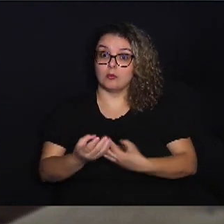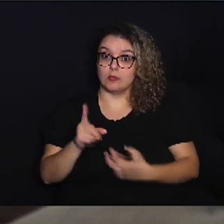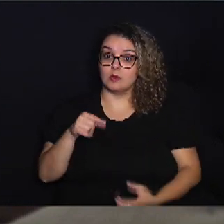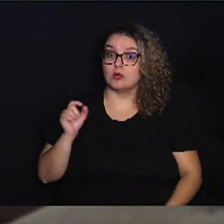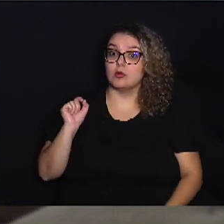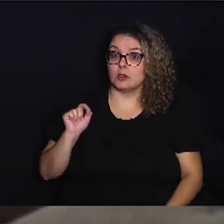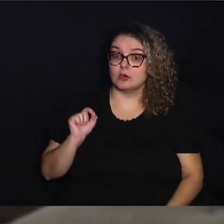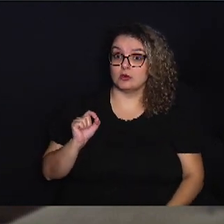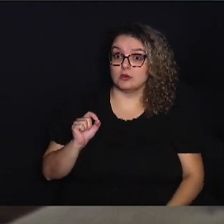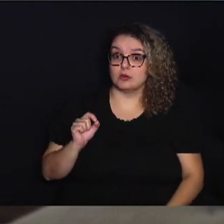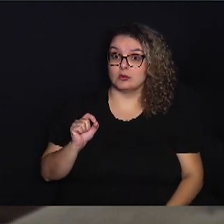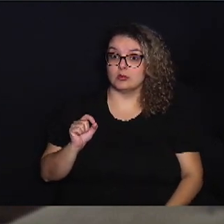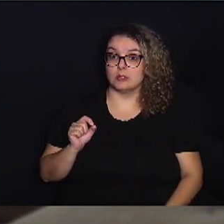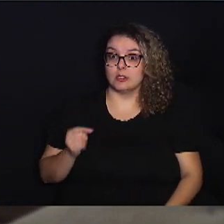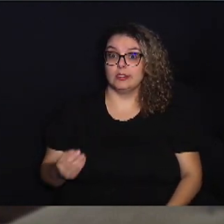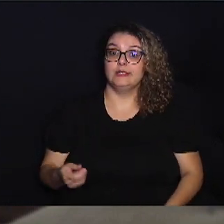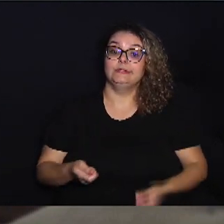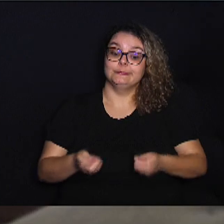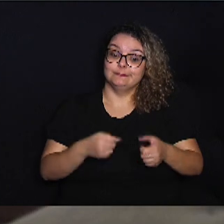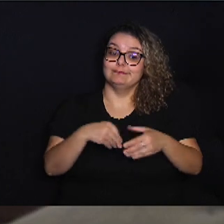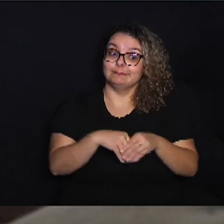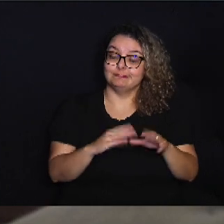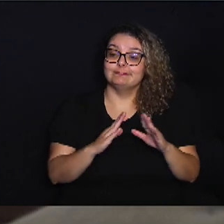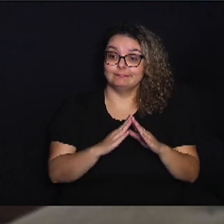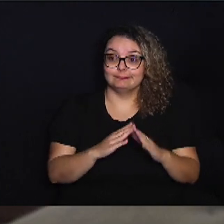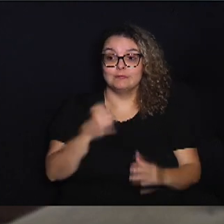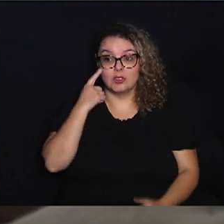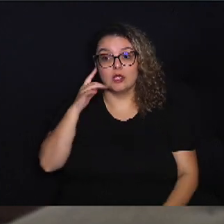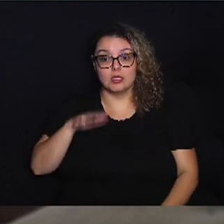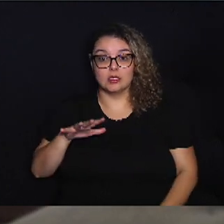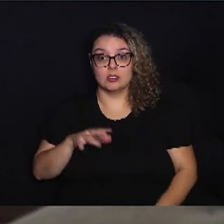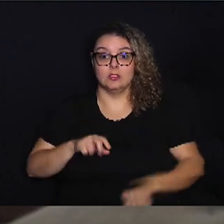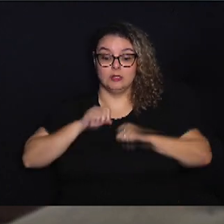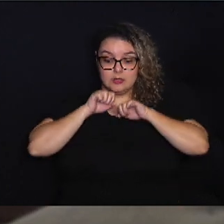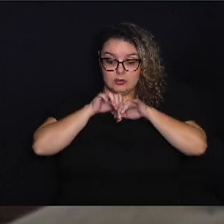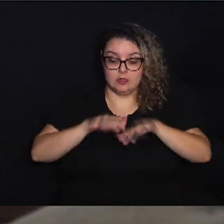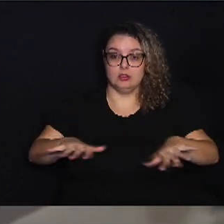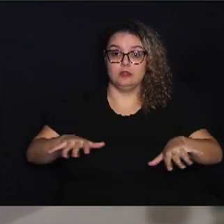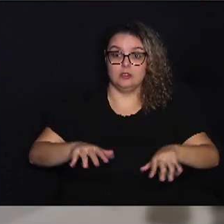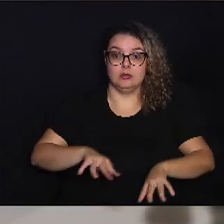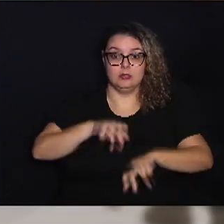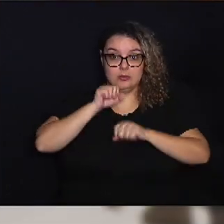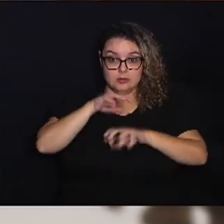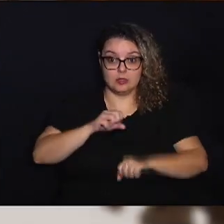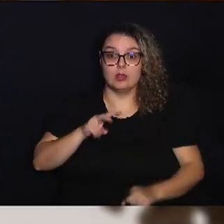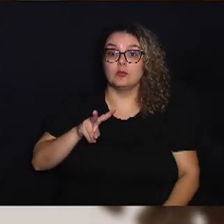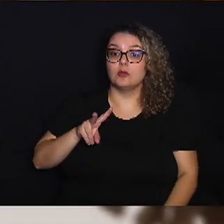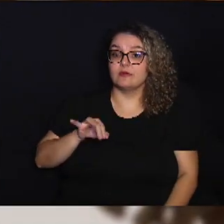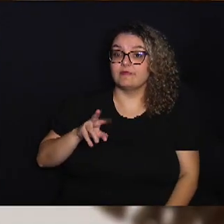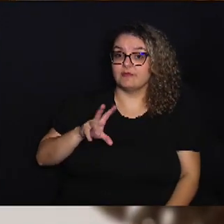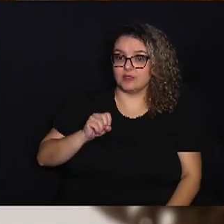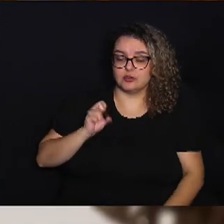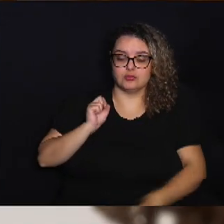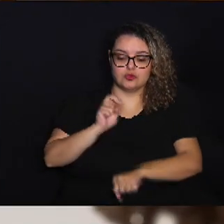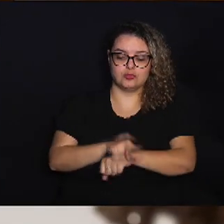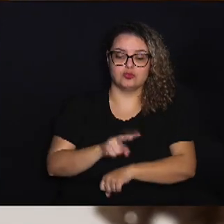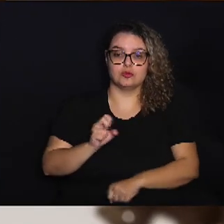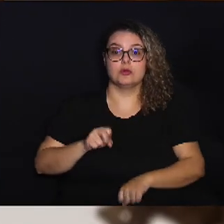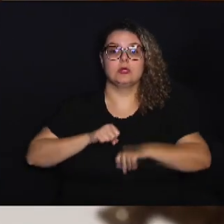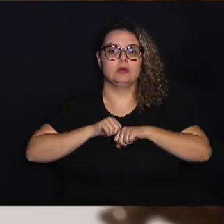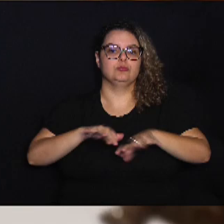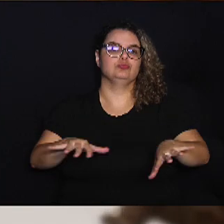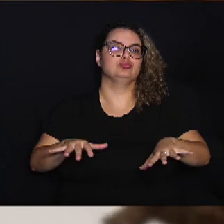é segurar a criança dentro de casa, porque, em geral, essas infecções respiratórias são causadas por vírus que são altamente